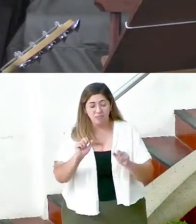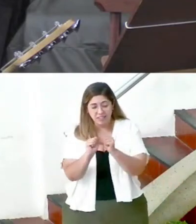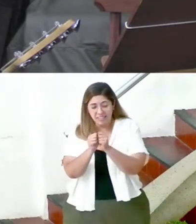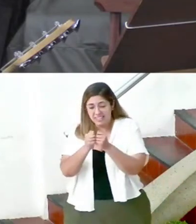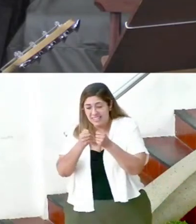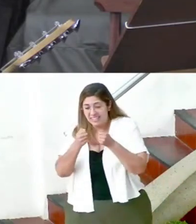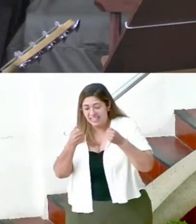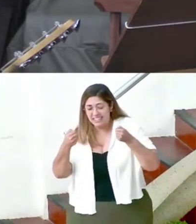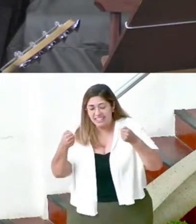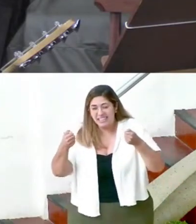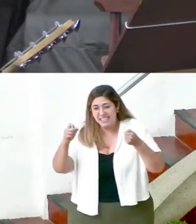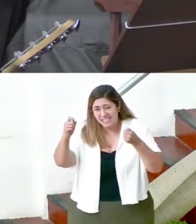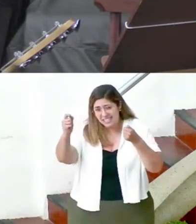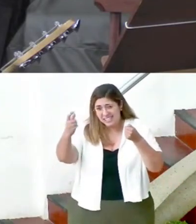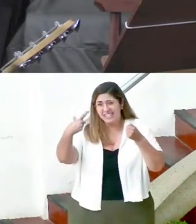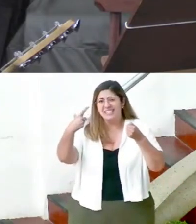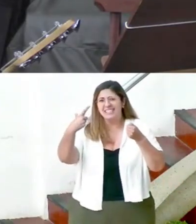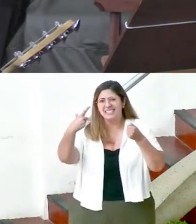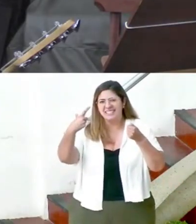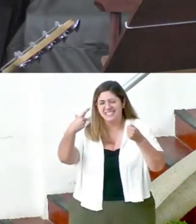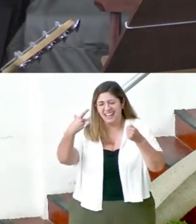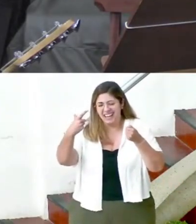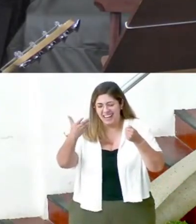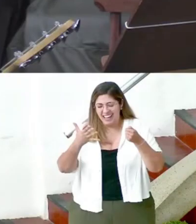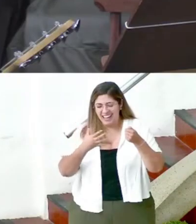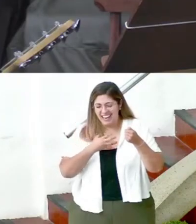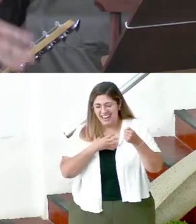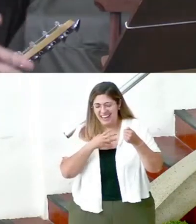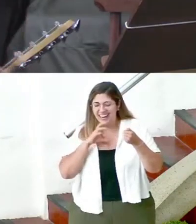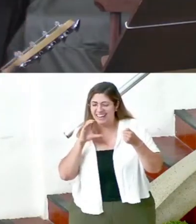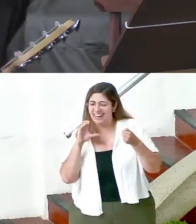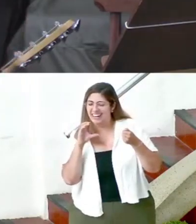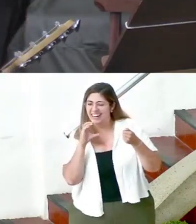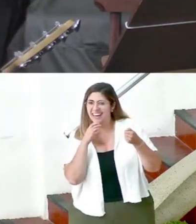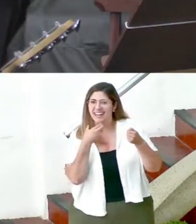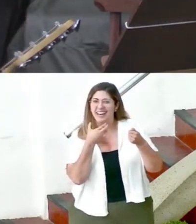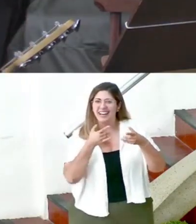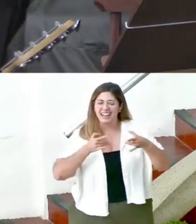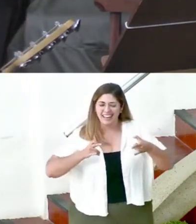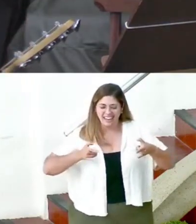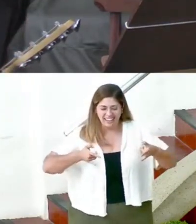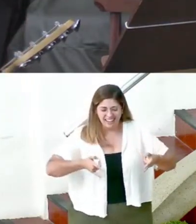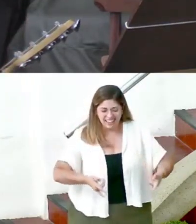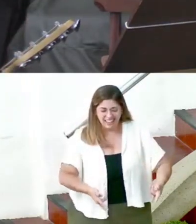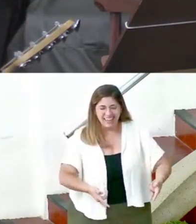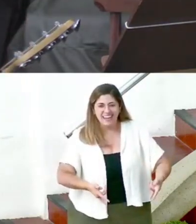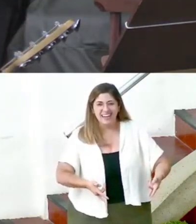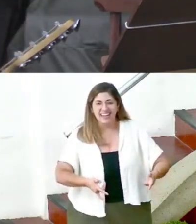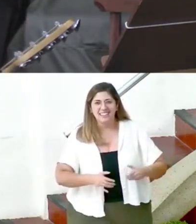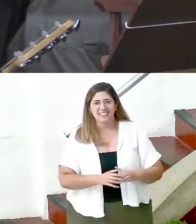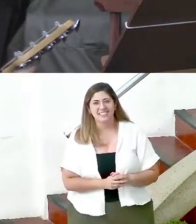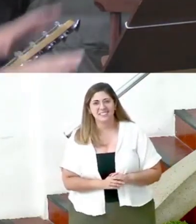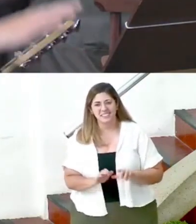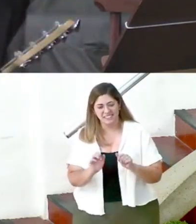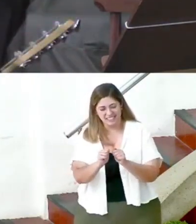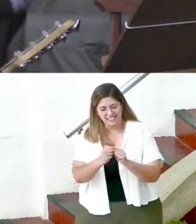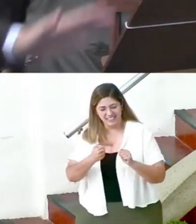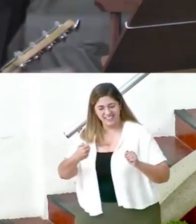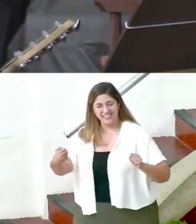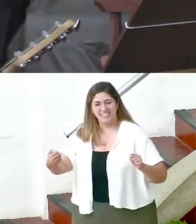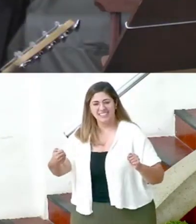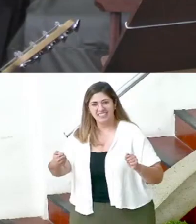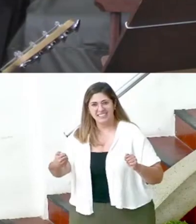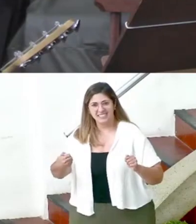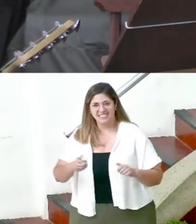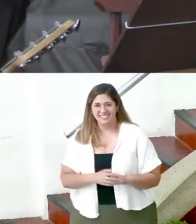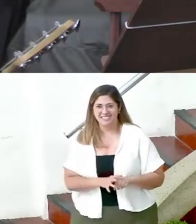pouquinho a janela, entrou uma luz, uma réstia de sol na cama. Passou por cima do lindo rosto dela e tomou o